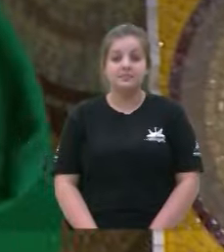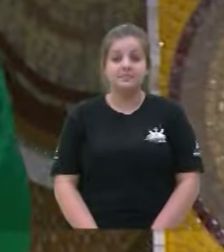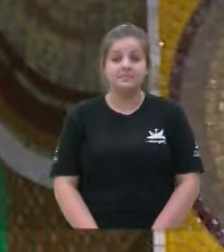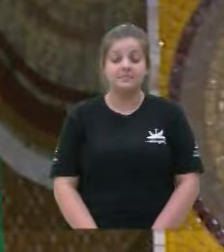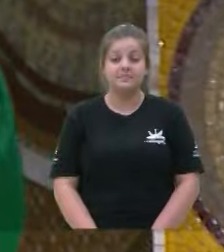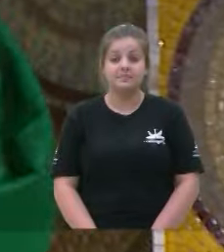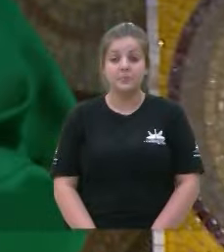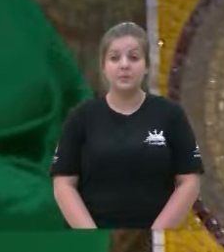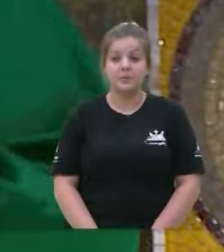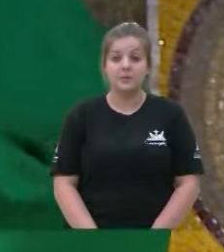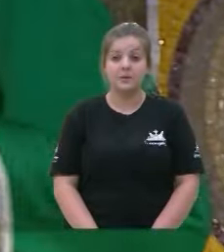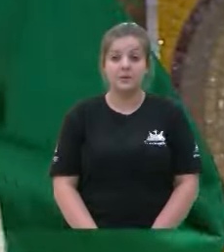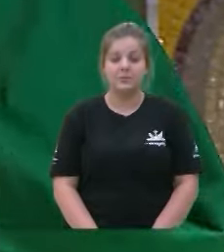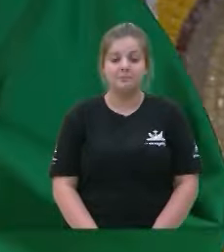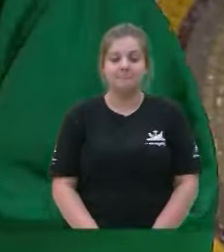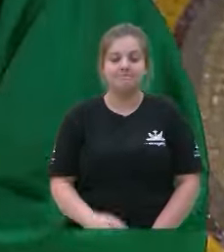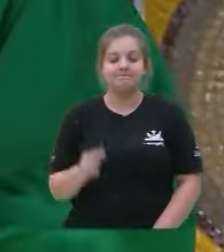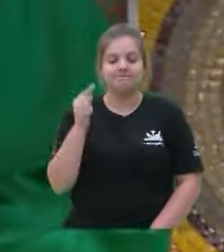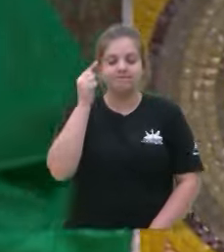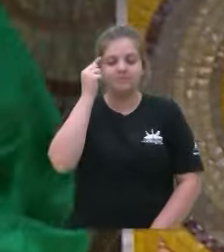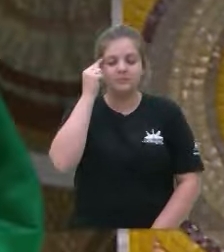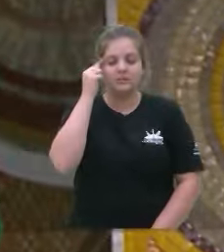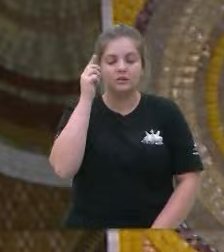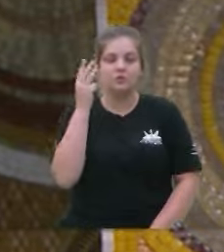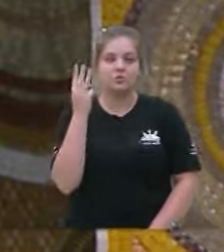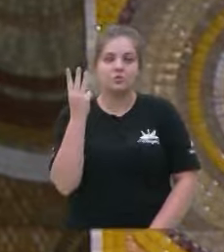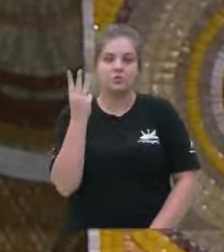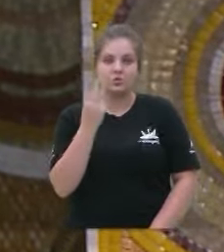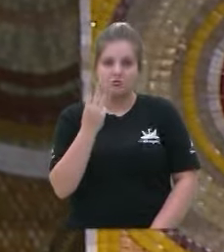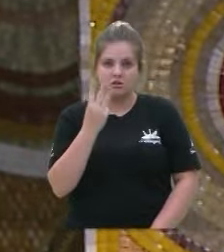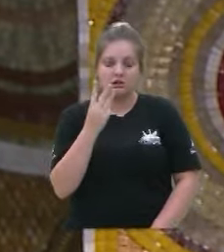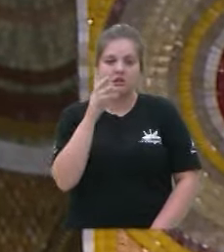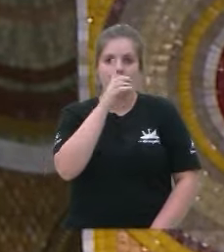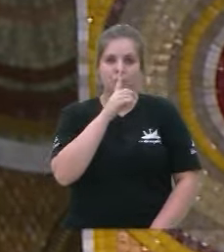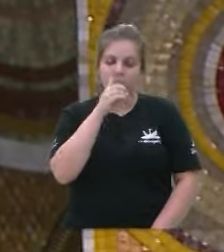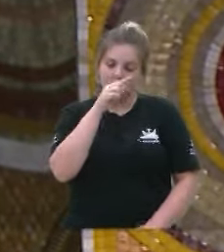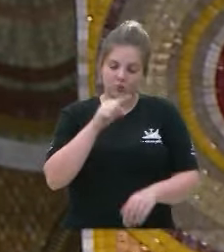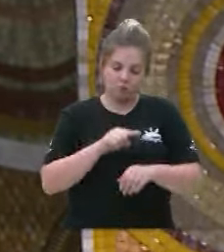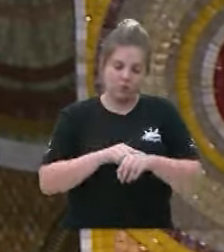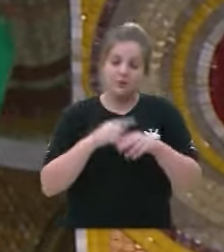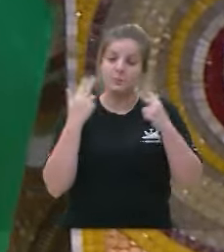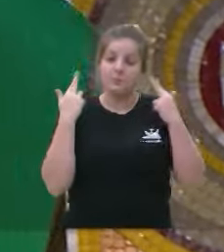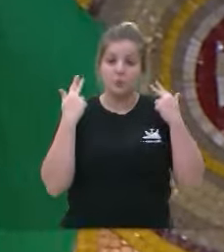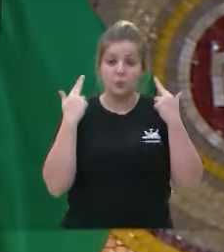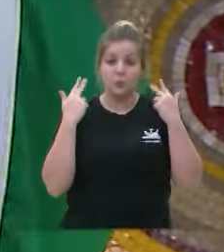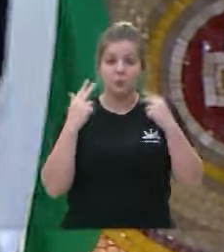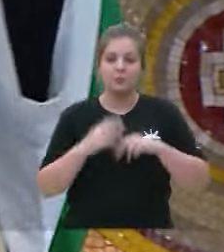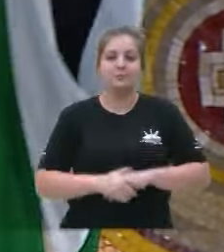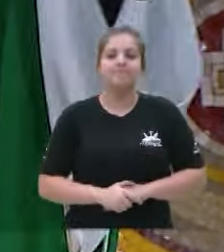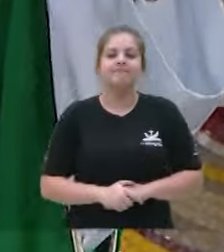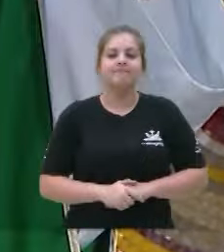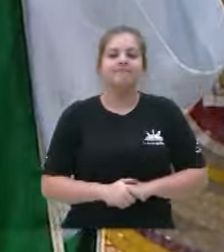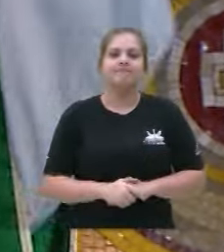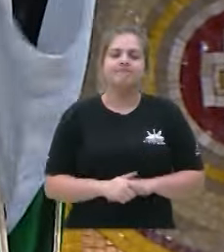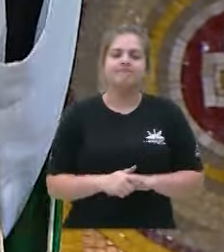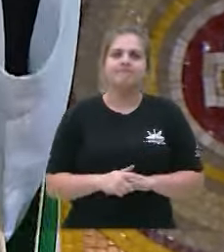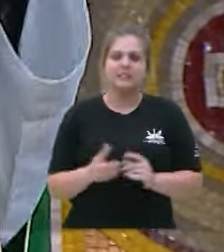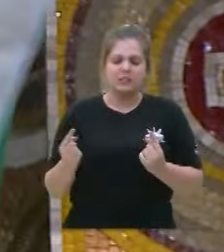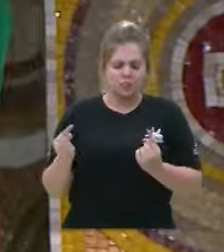refletindo este terceiro domingo do tempo comum Neste contexto